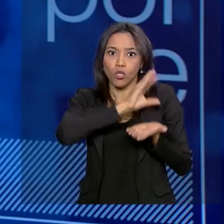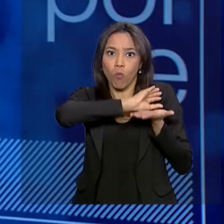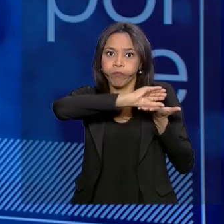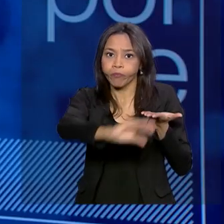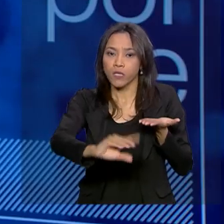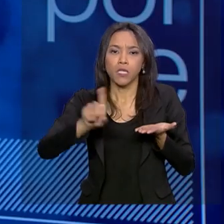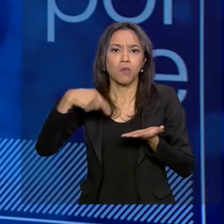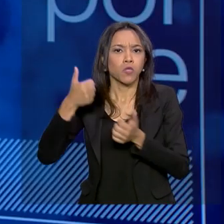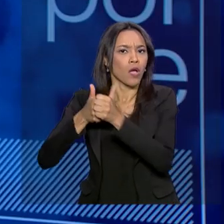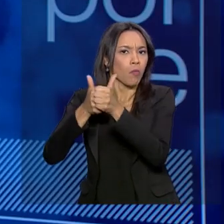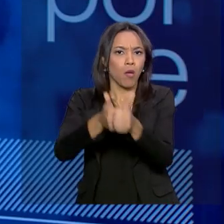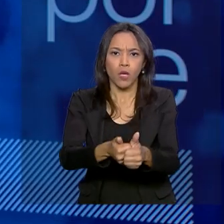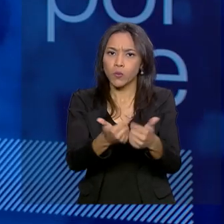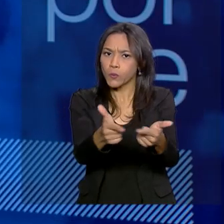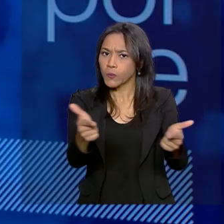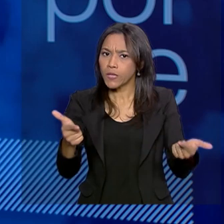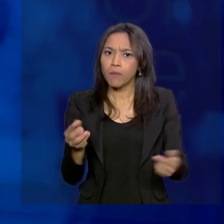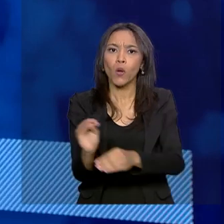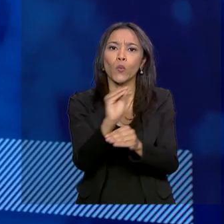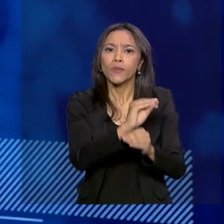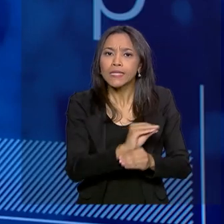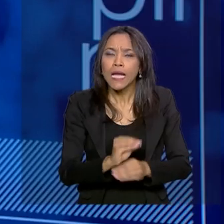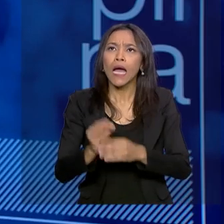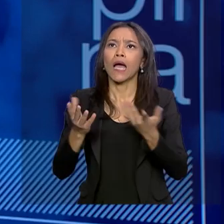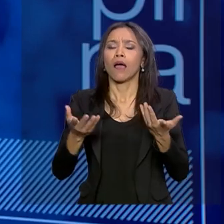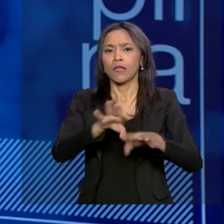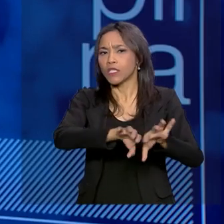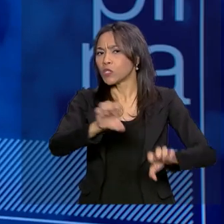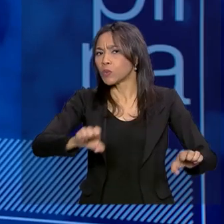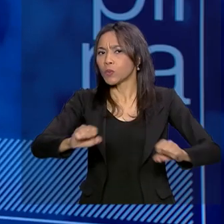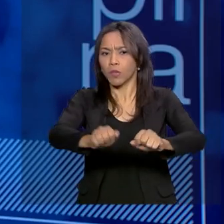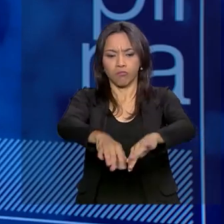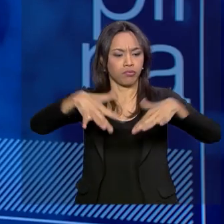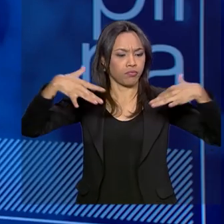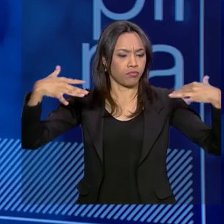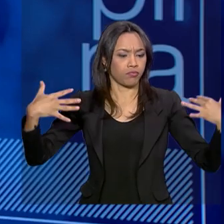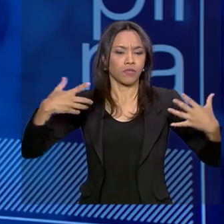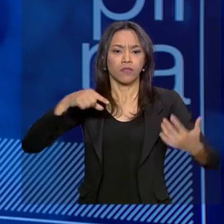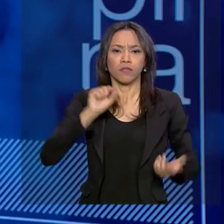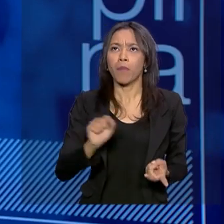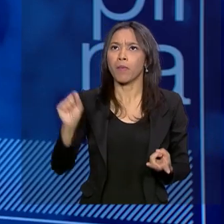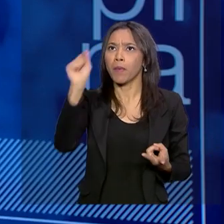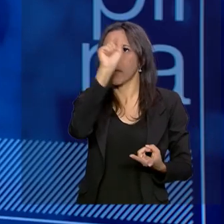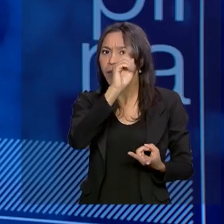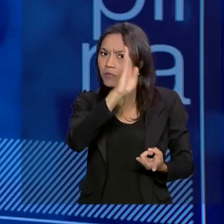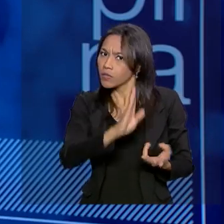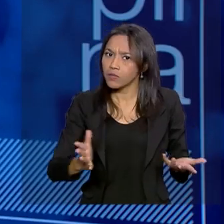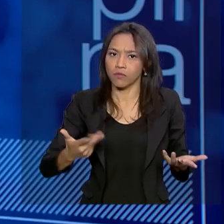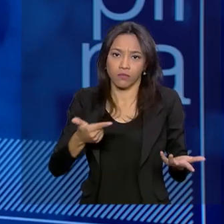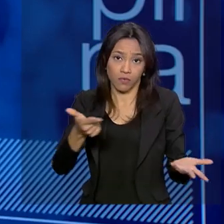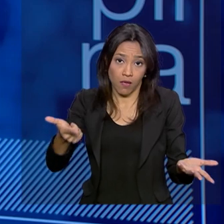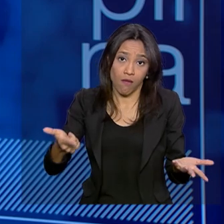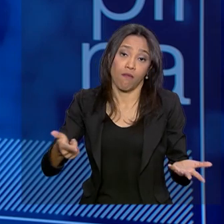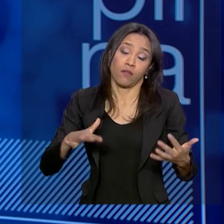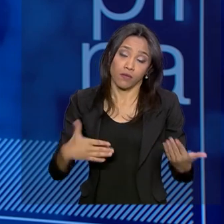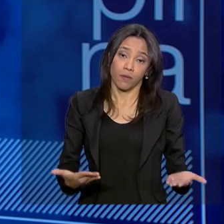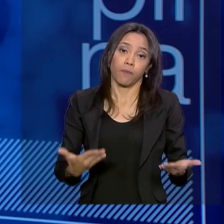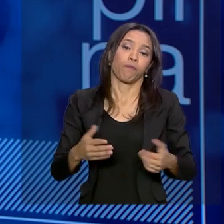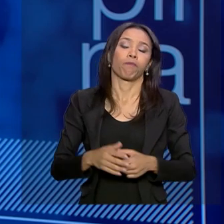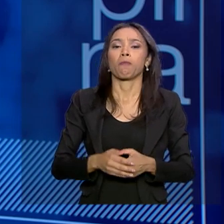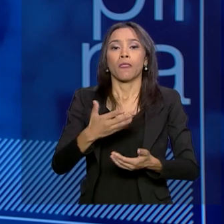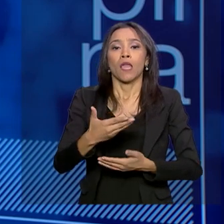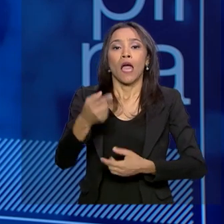um acompanhamento na conservação, manutenção, no custeio desse equipamento. Então, a